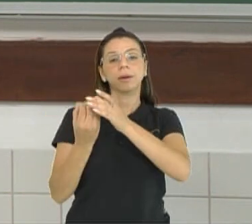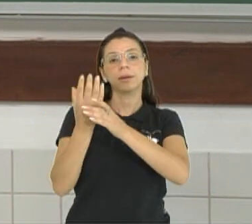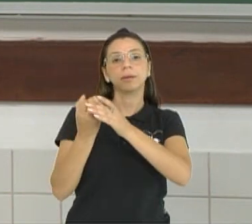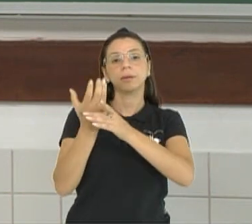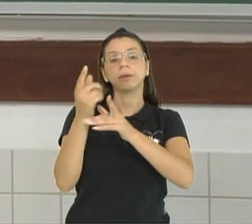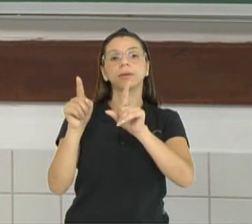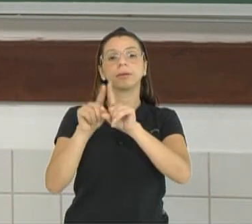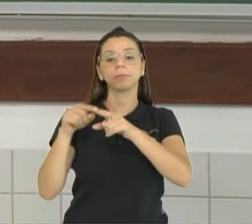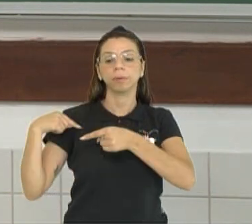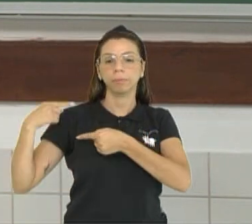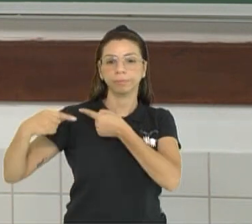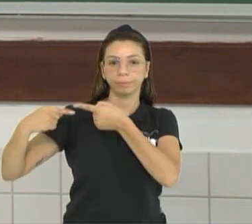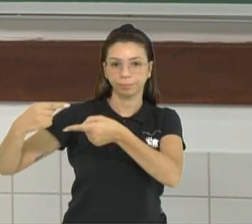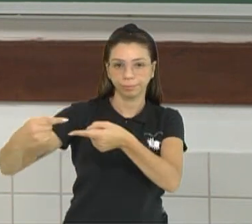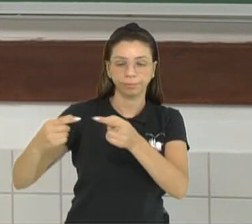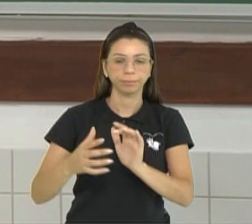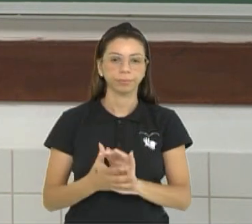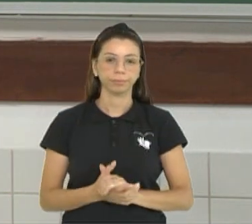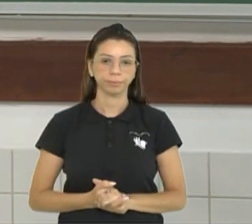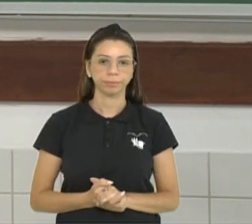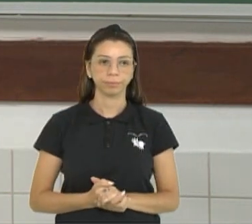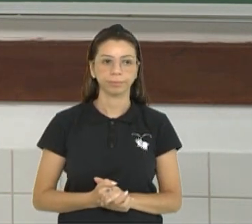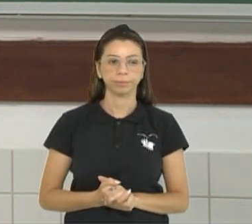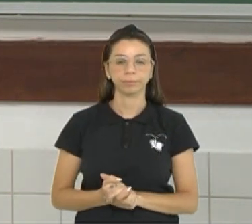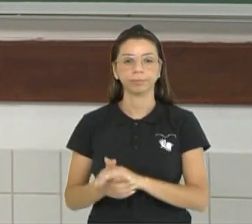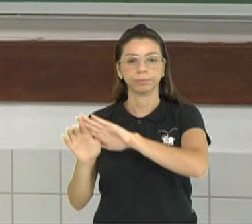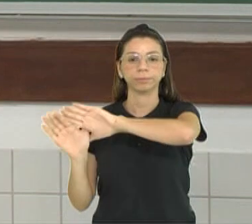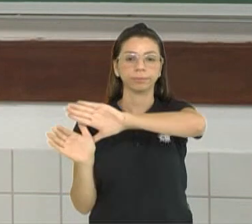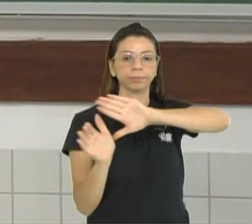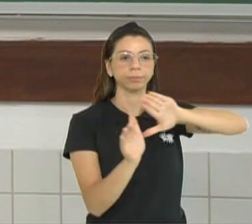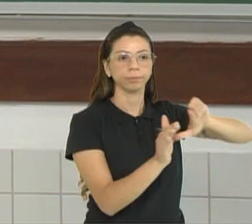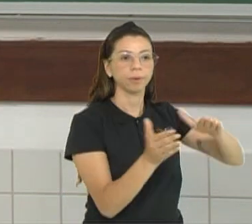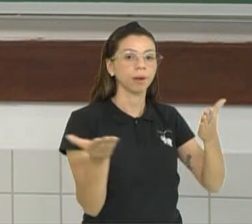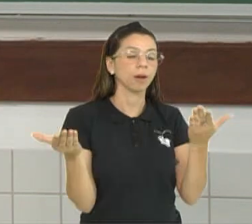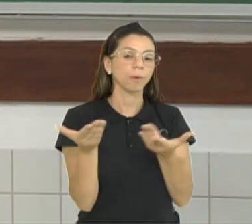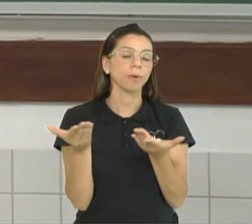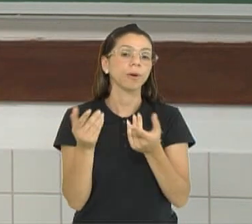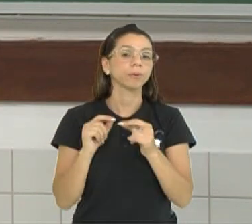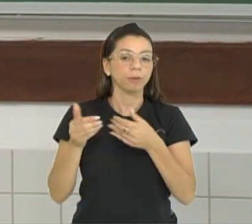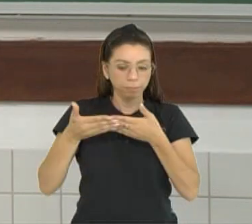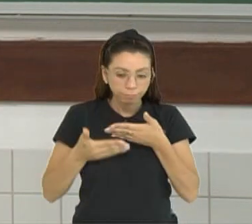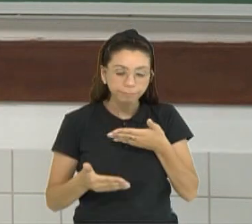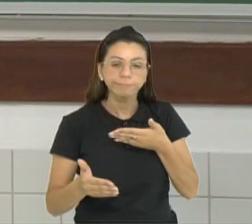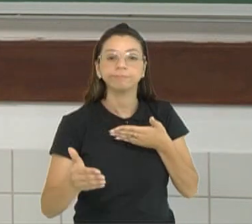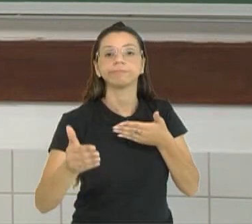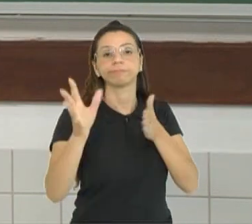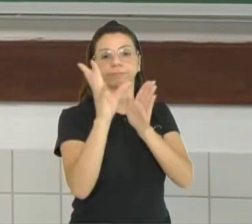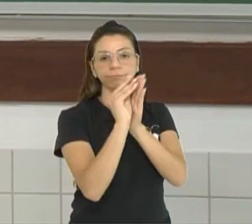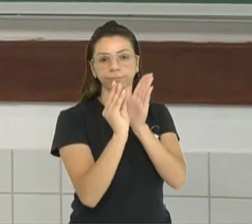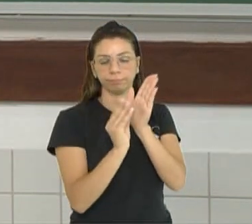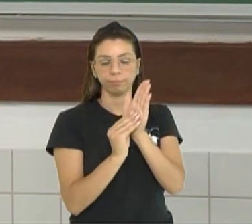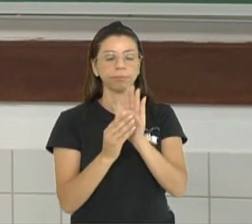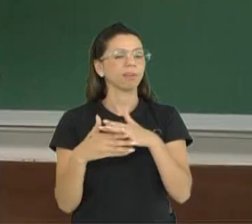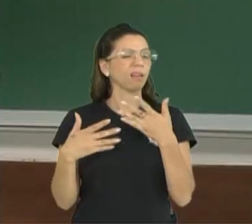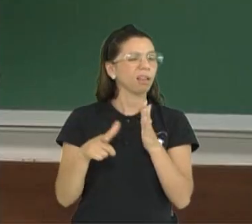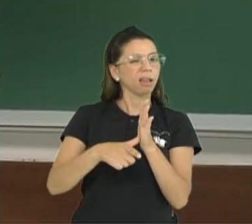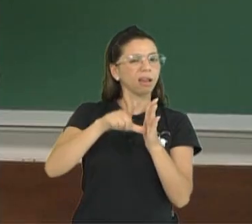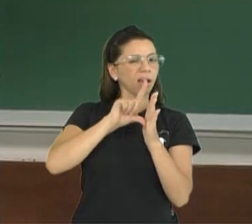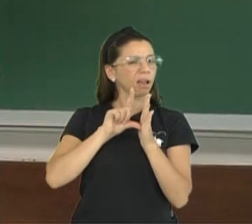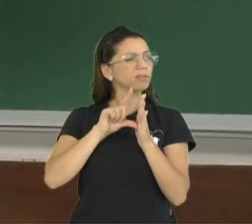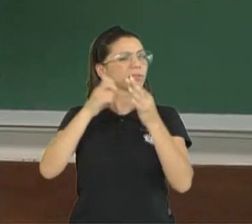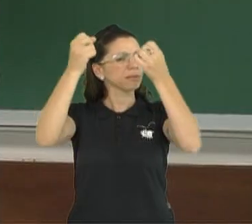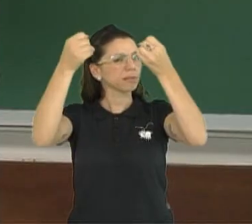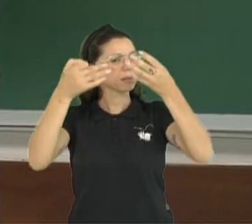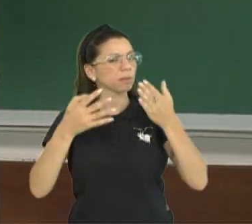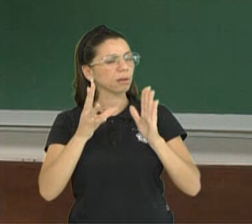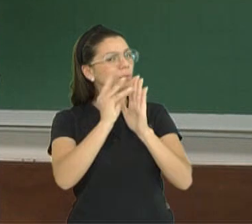e evolucionismo. Bom, agora nós vamos adiante com o nosso conteúdo. Antes da gente falar sobre o